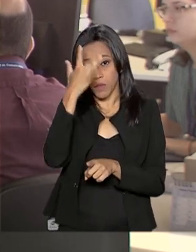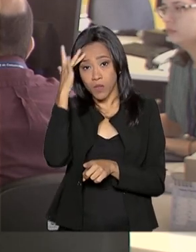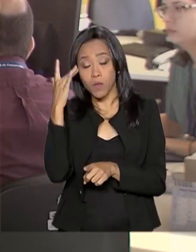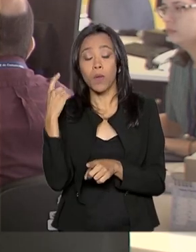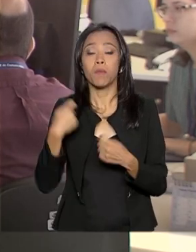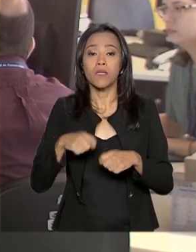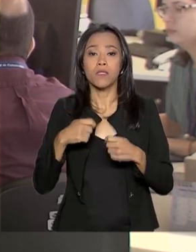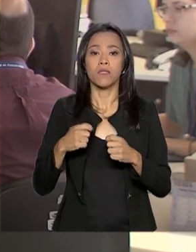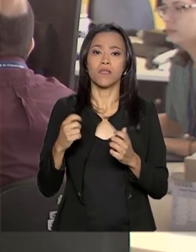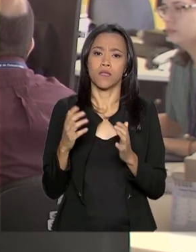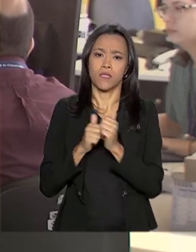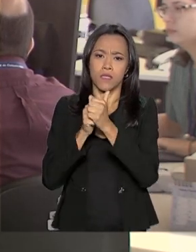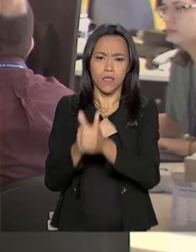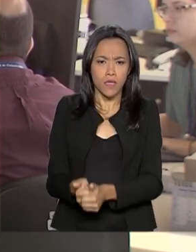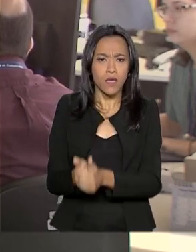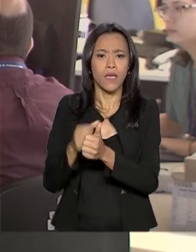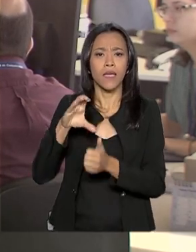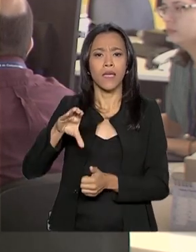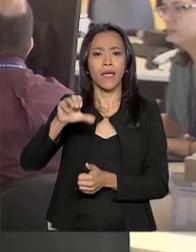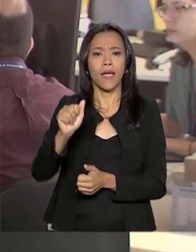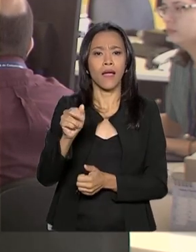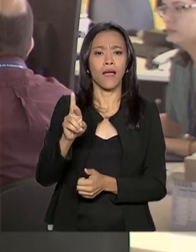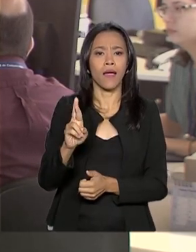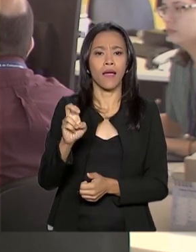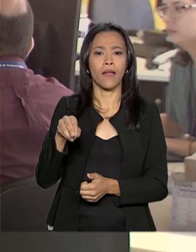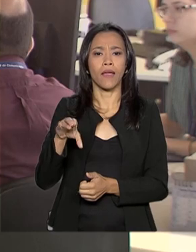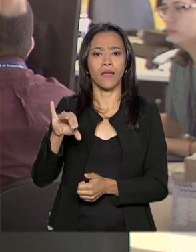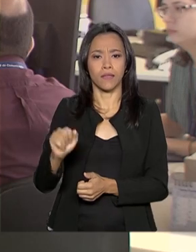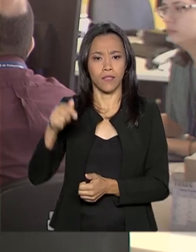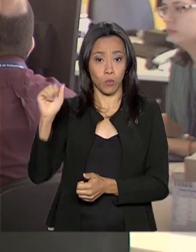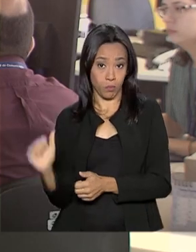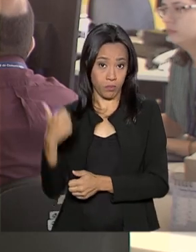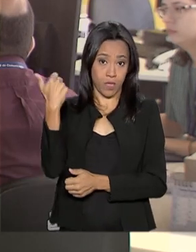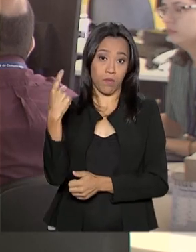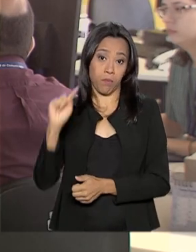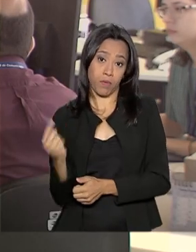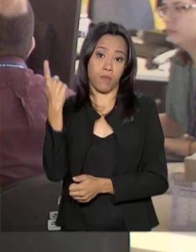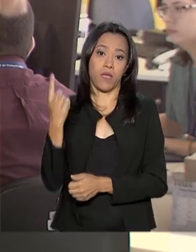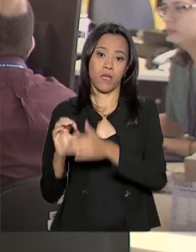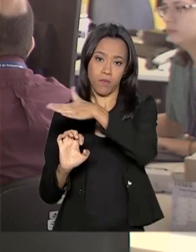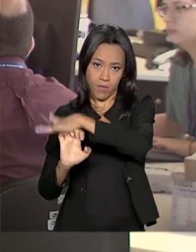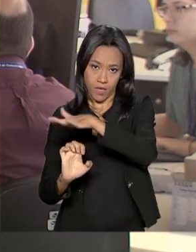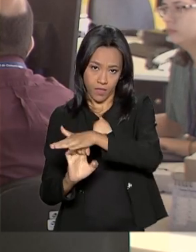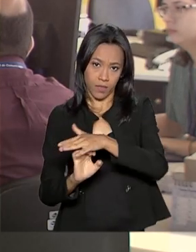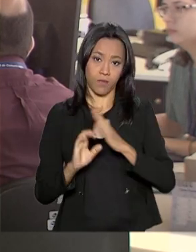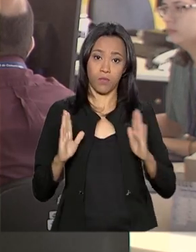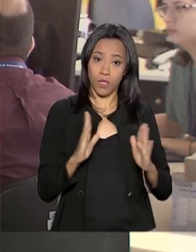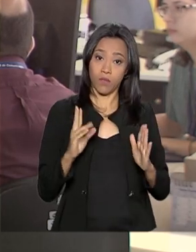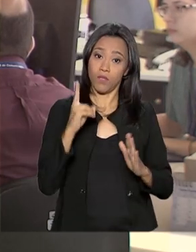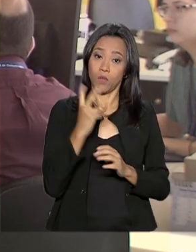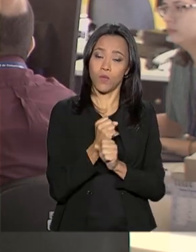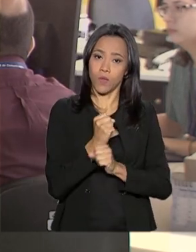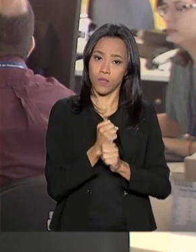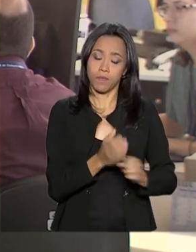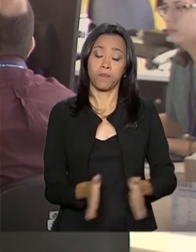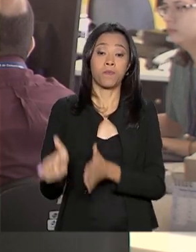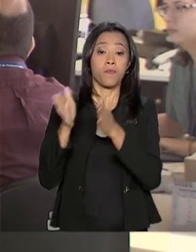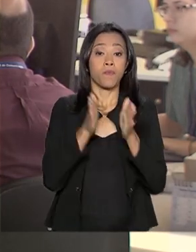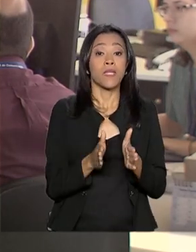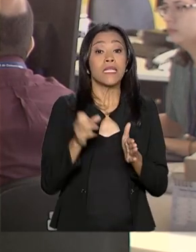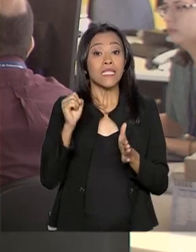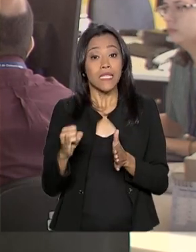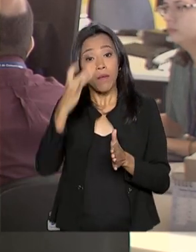carência no plano de origem. Pra primeira portabilidade, são dois anos. Outro dado importante é que se o beneficiário estiver